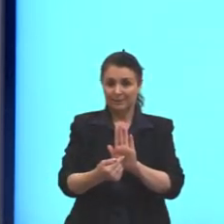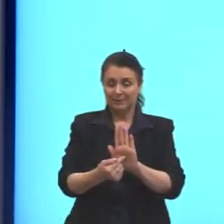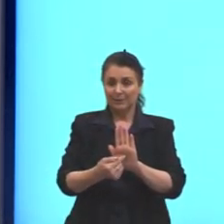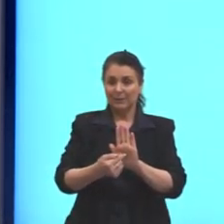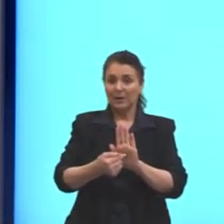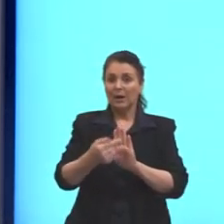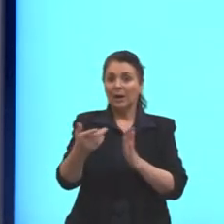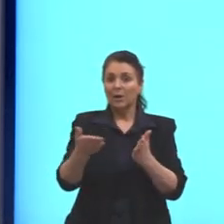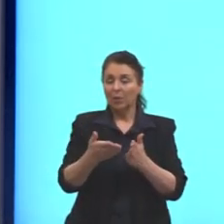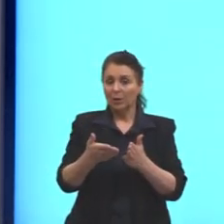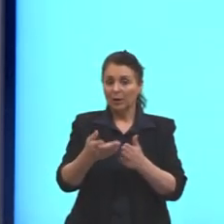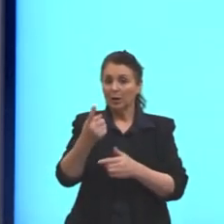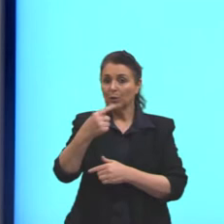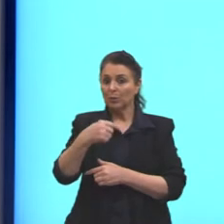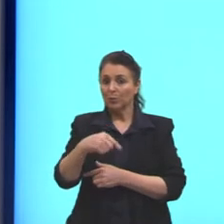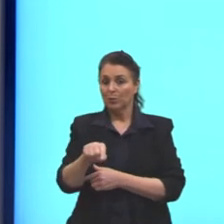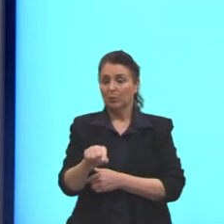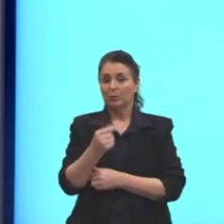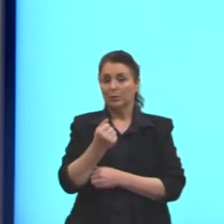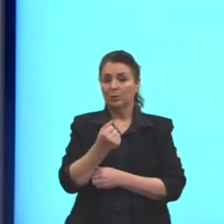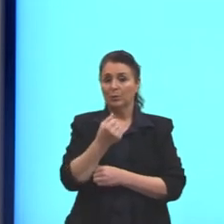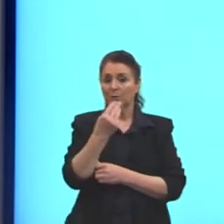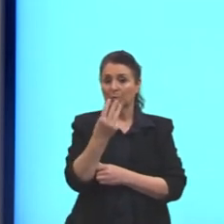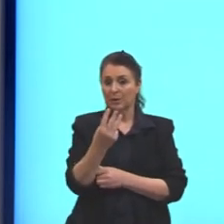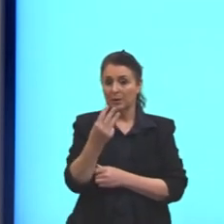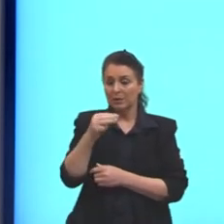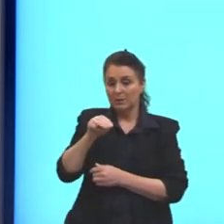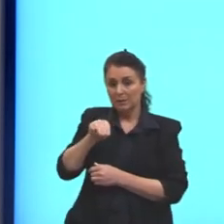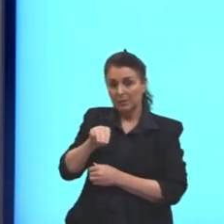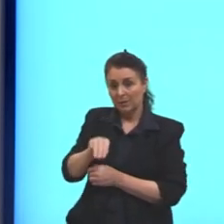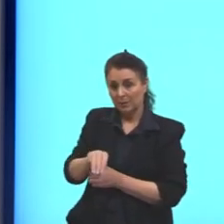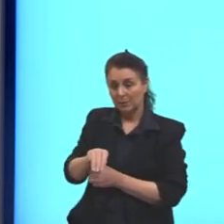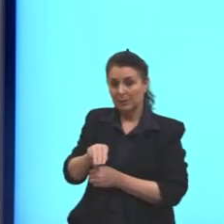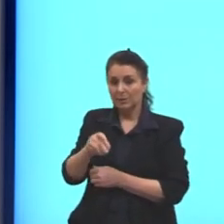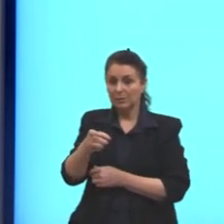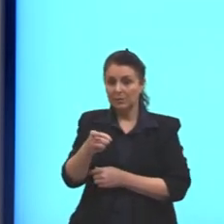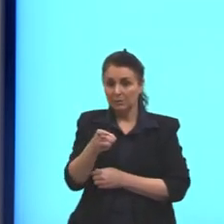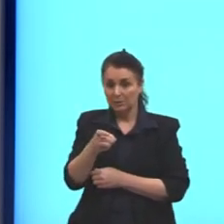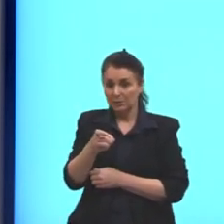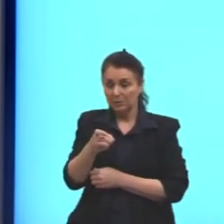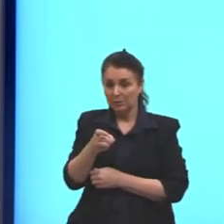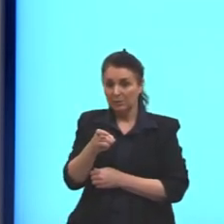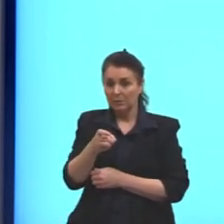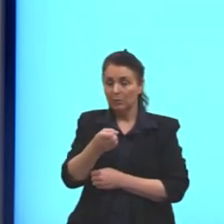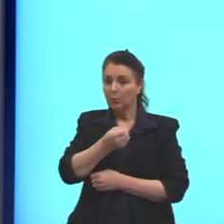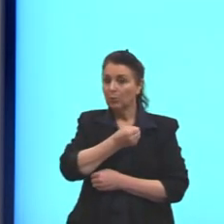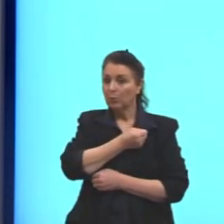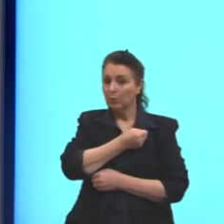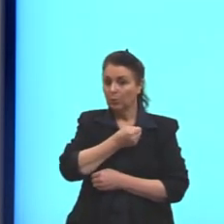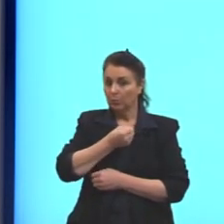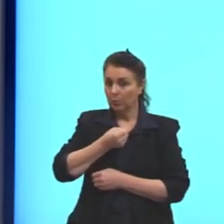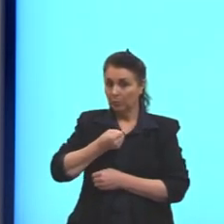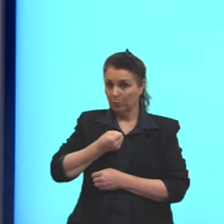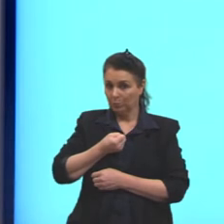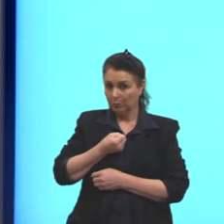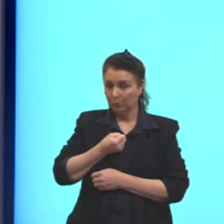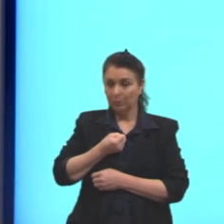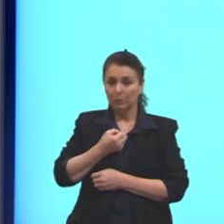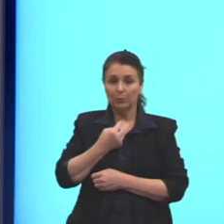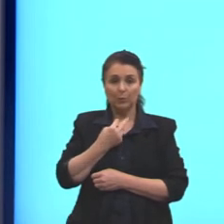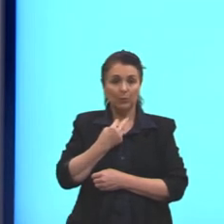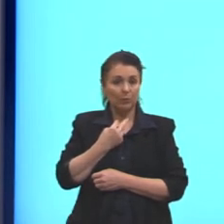neste segundo termo 3nx primeiro tá o número nós não vamos